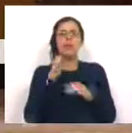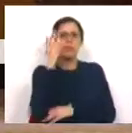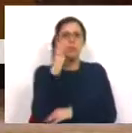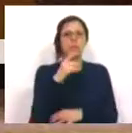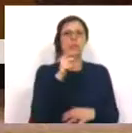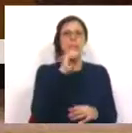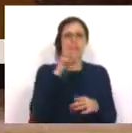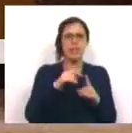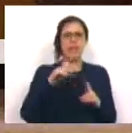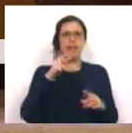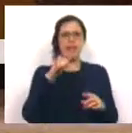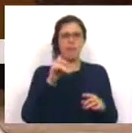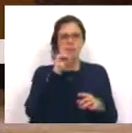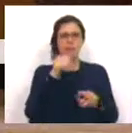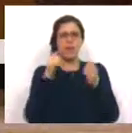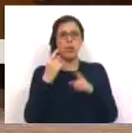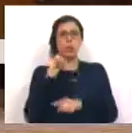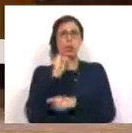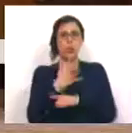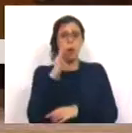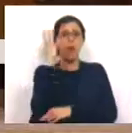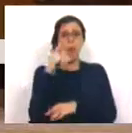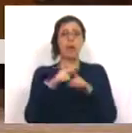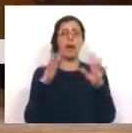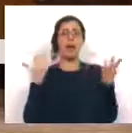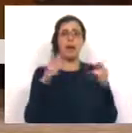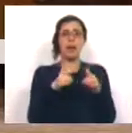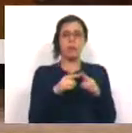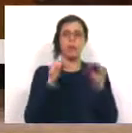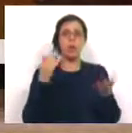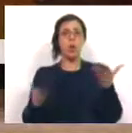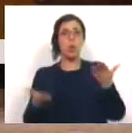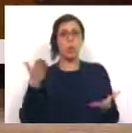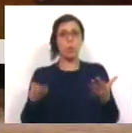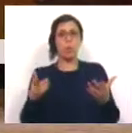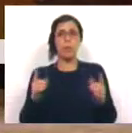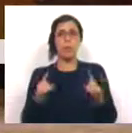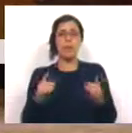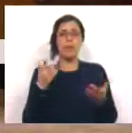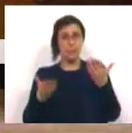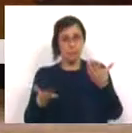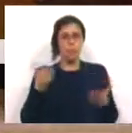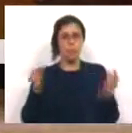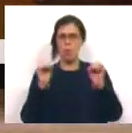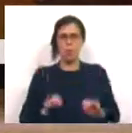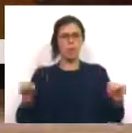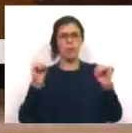sobreira, azinheira, carvalhos, castanheiros e outras folhosas, a área ardida é incomparavelmente, mas